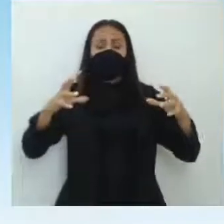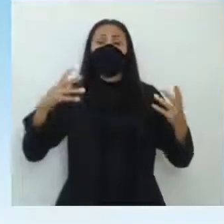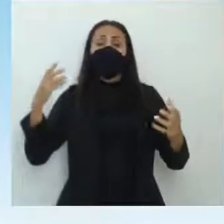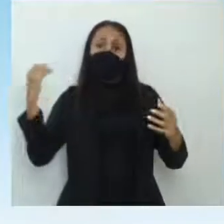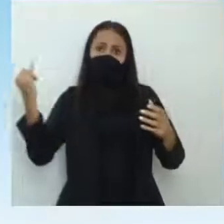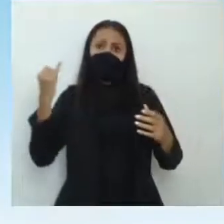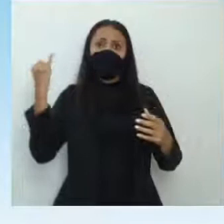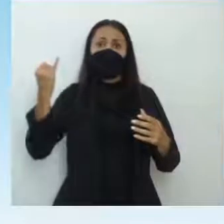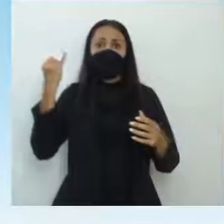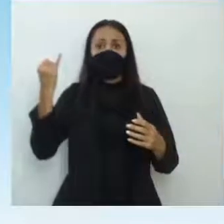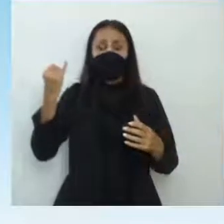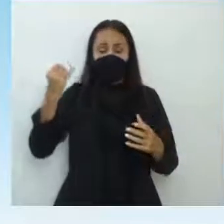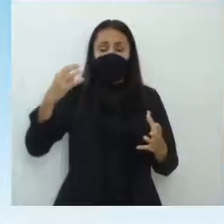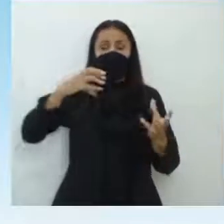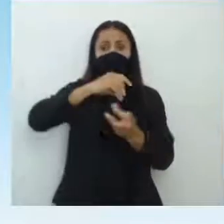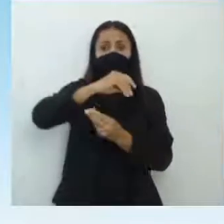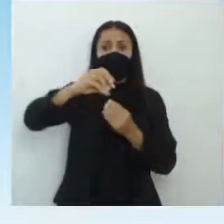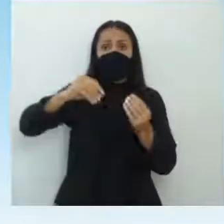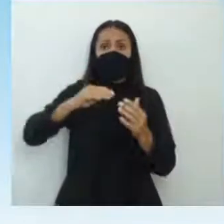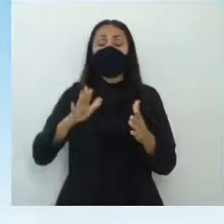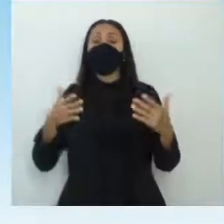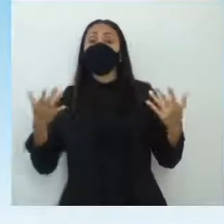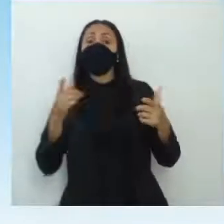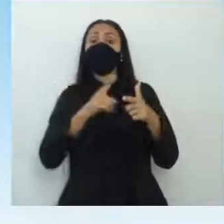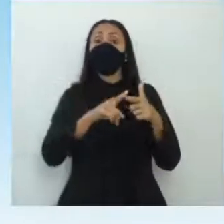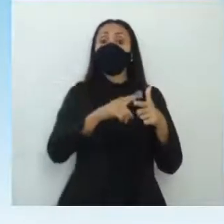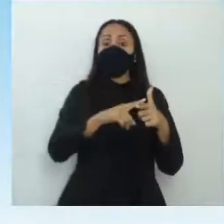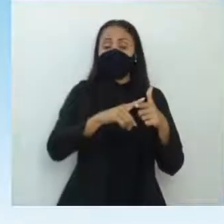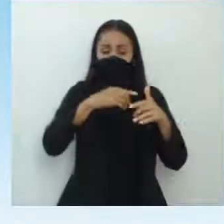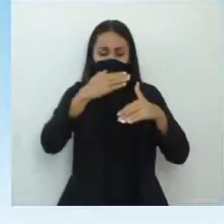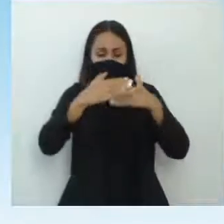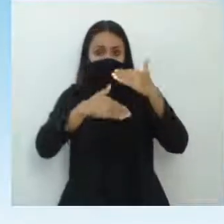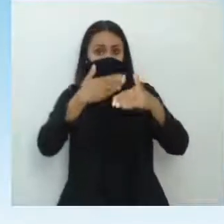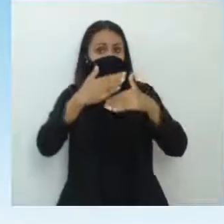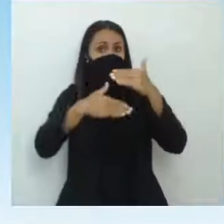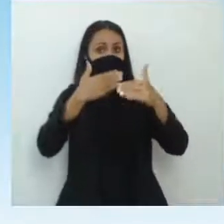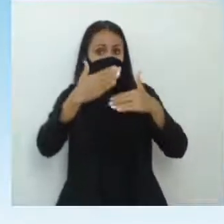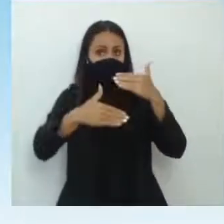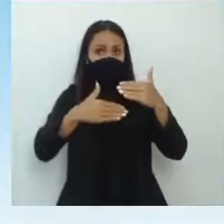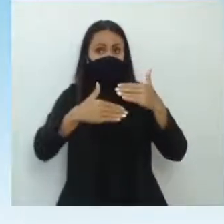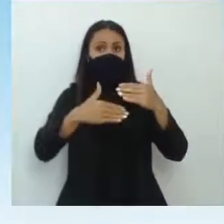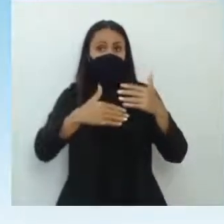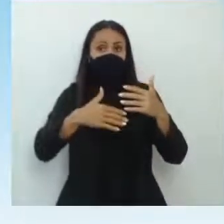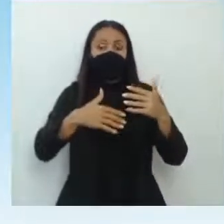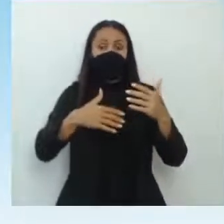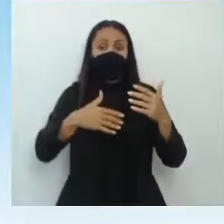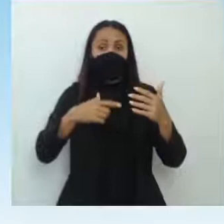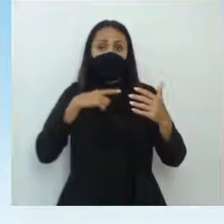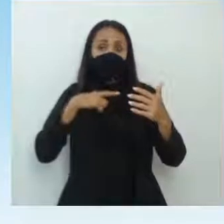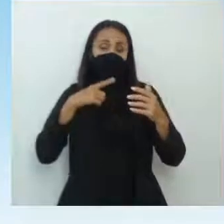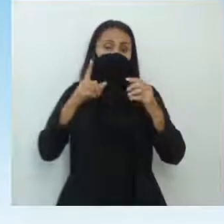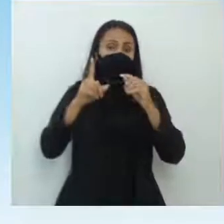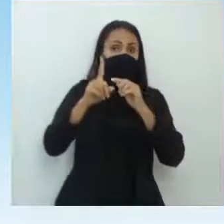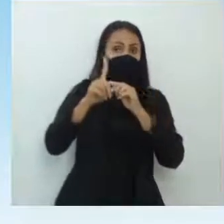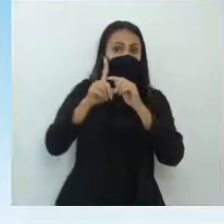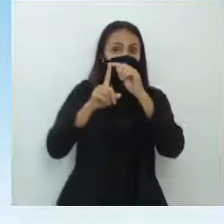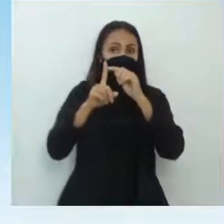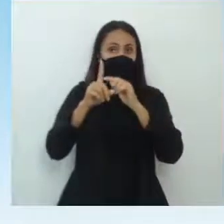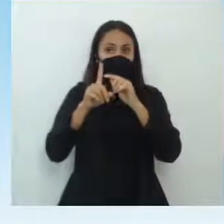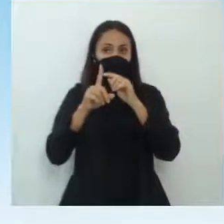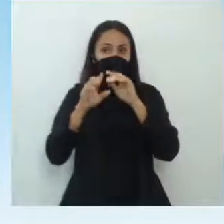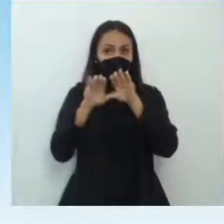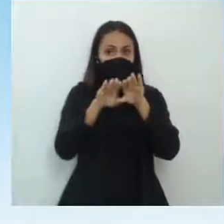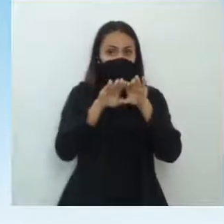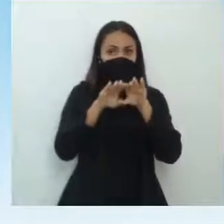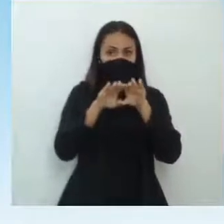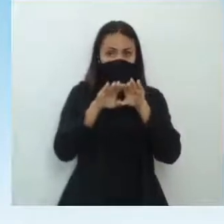da Terra. O problema é que esse processo que ele é natural, que mantém a temperatura média da